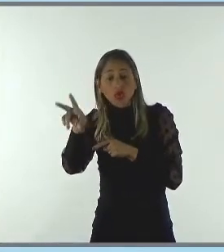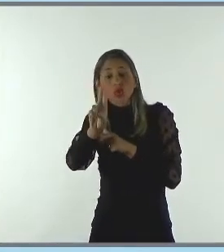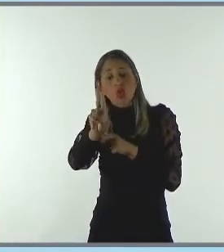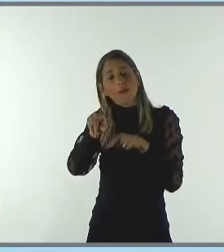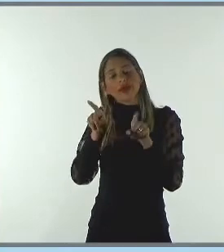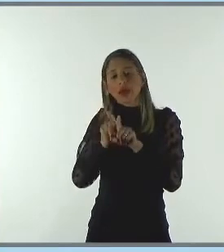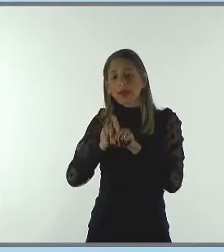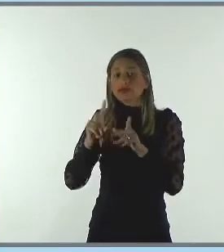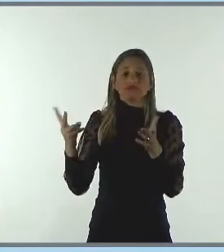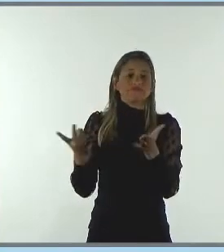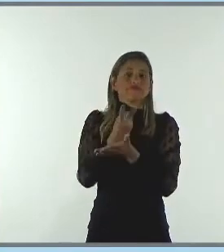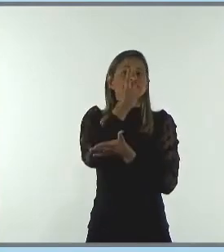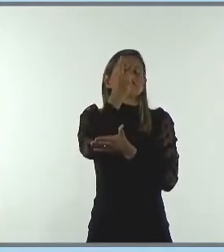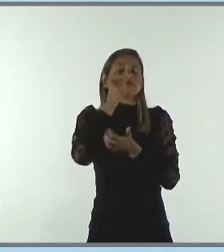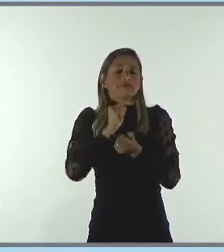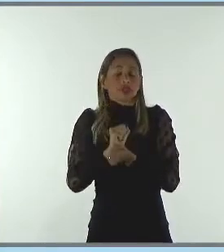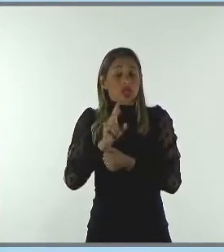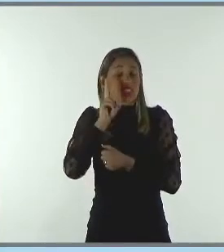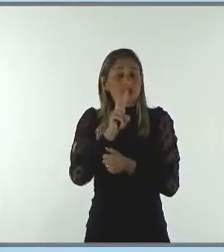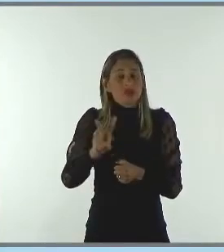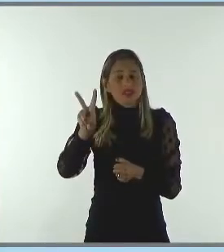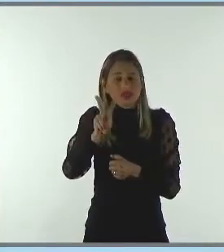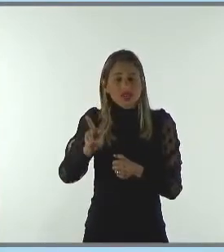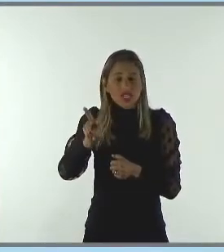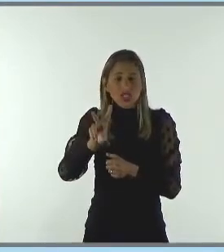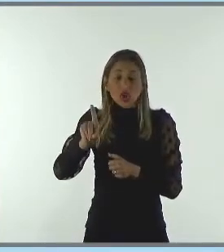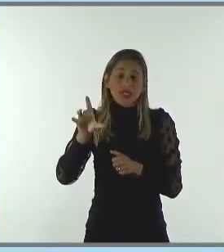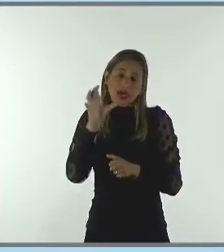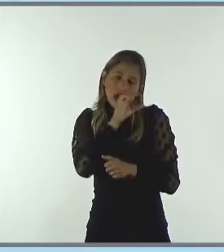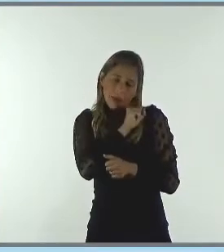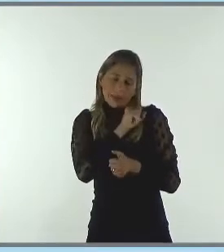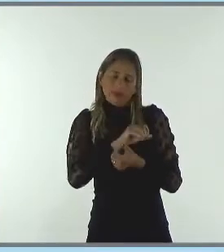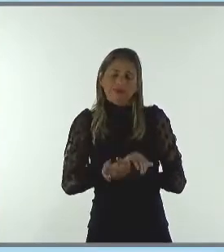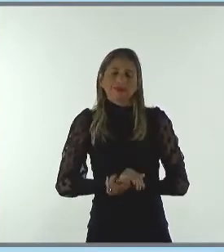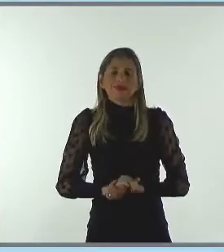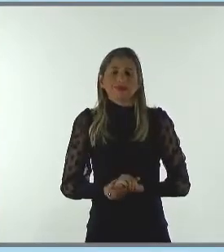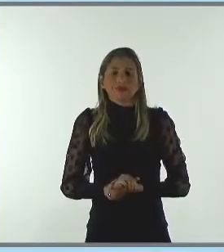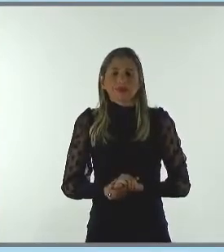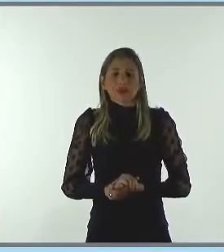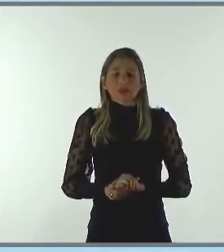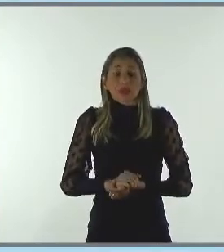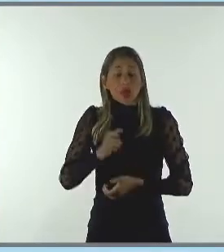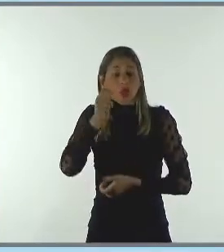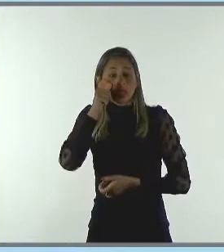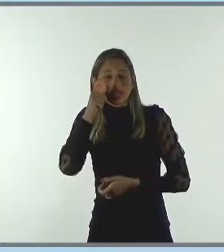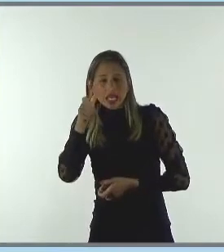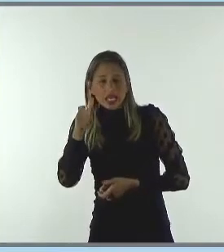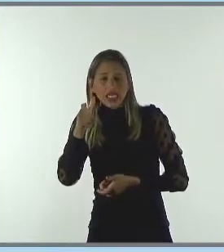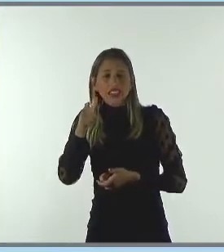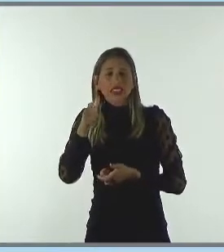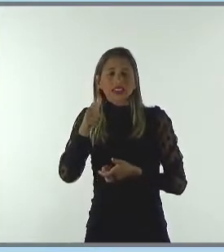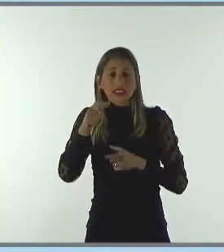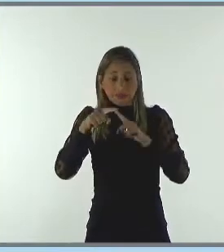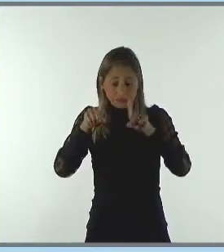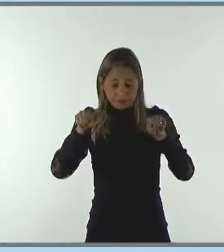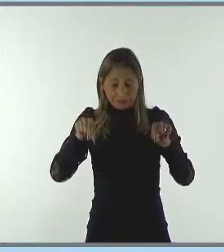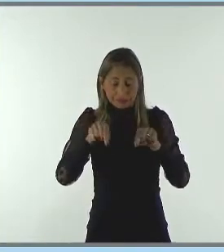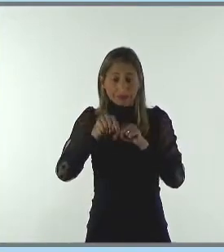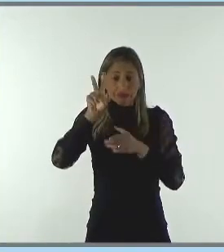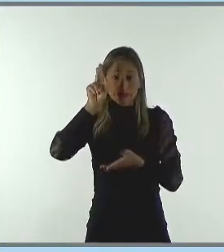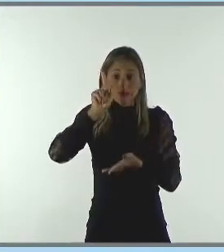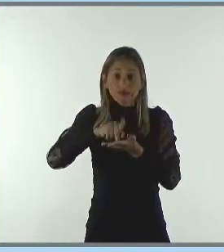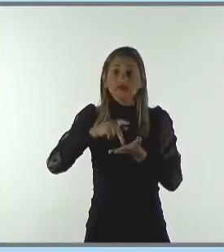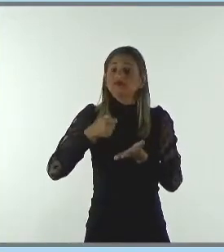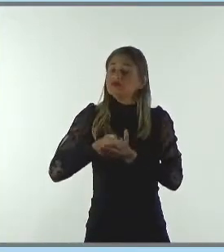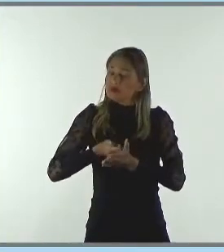hoje, né? Nós temos visto aí, só para ser muito ligeiro, né? Um interesse por um cenário que é real e